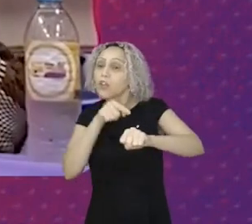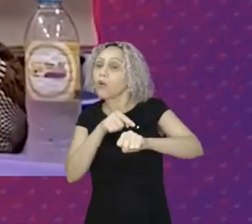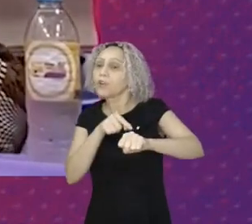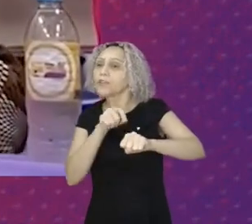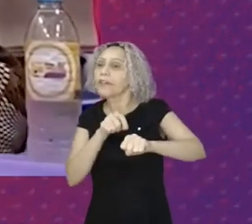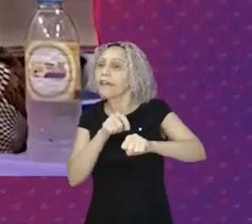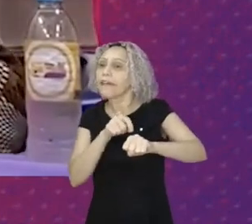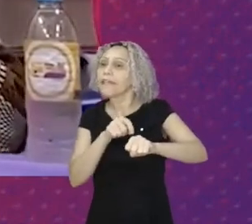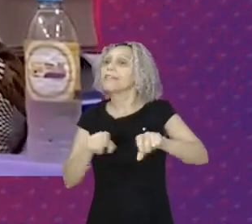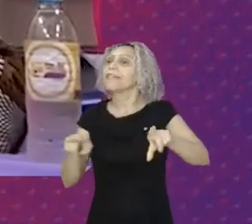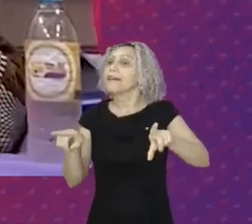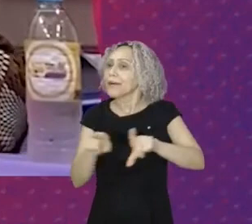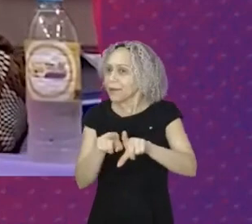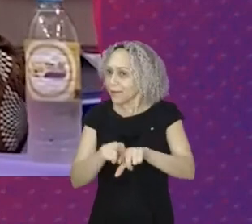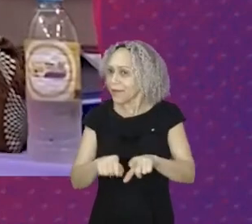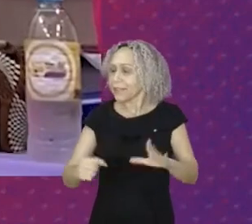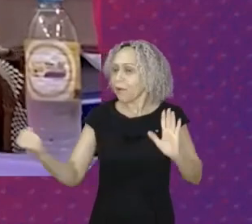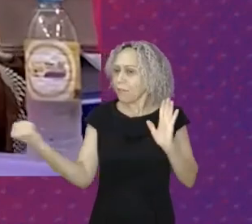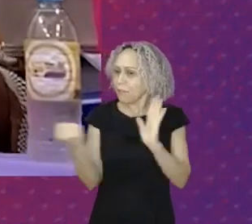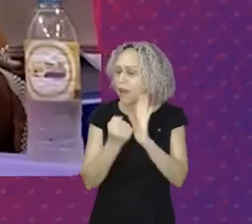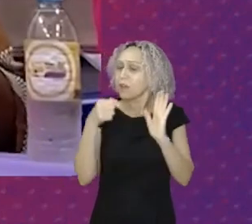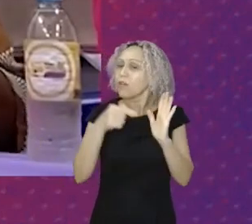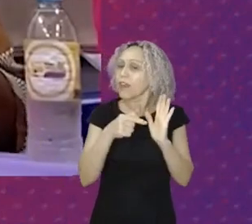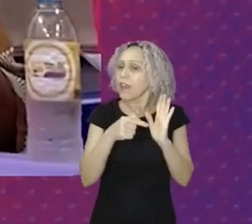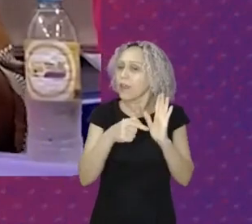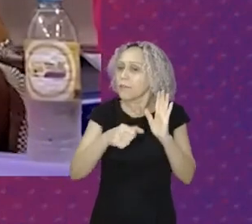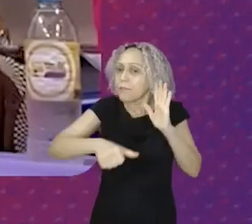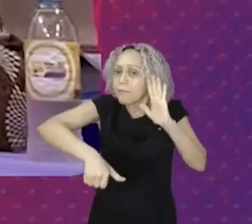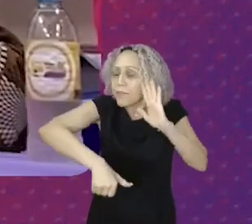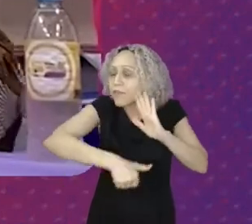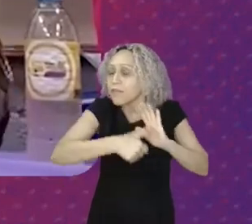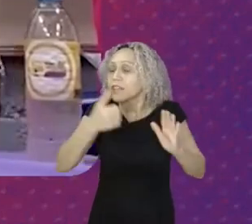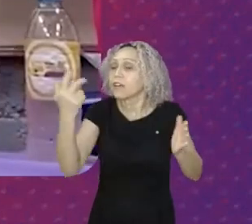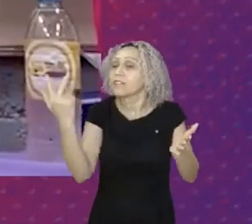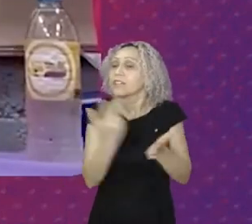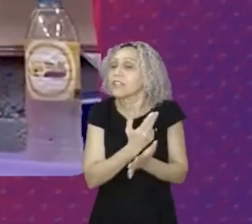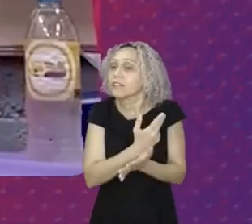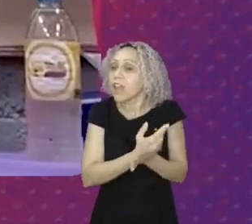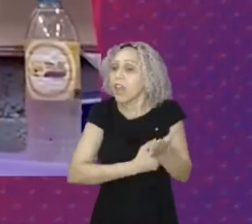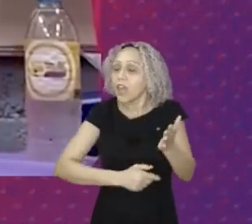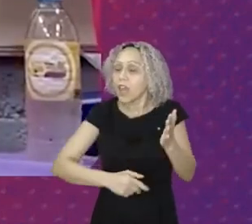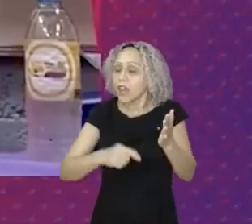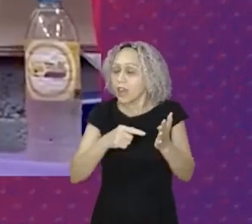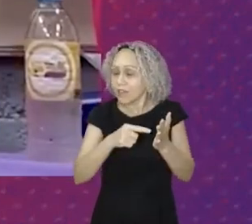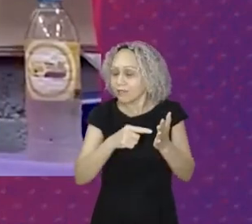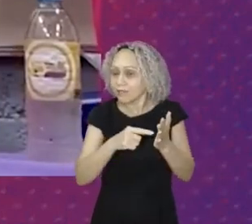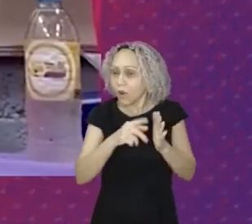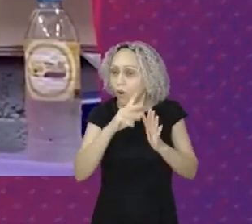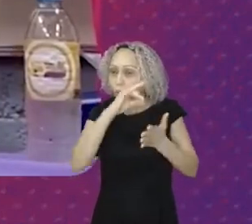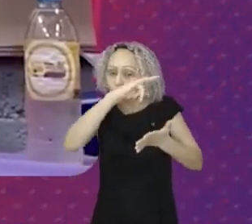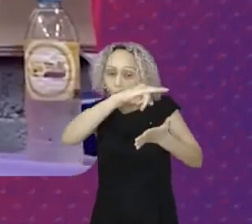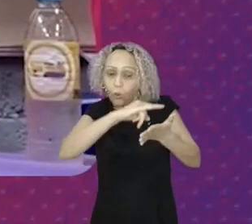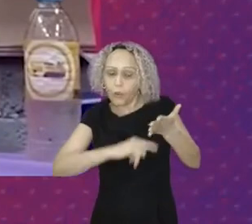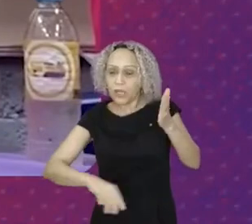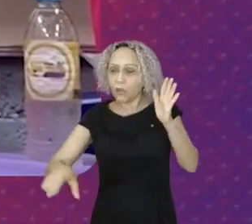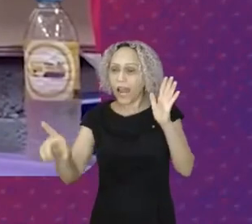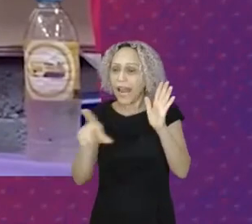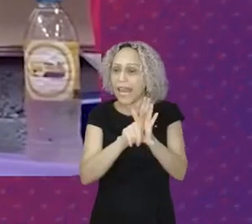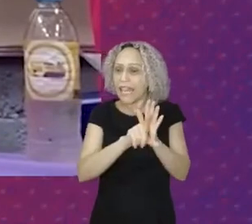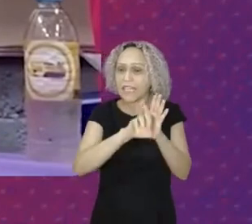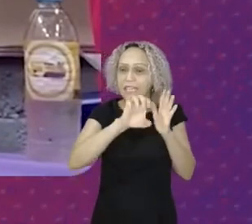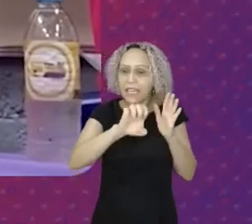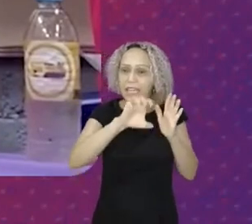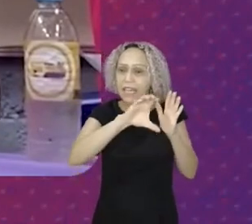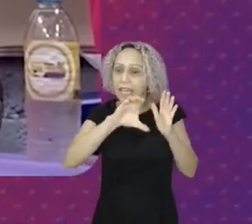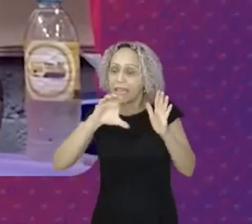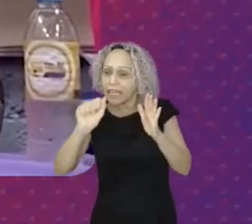Estatuto da Criança e do Adolescente vai, pela primeira vez, deixar de tratar as crianças negras e as crianças pobres como